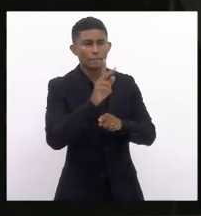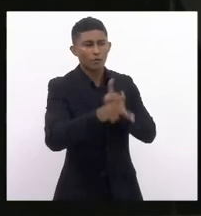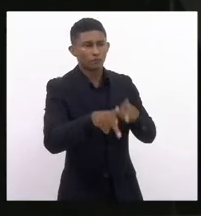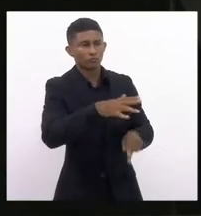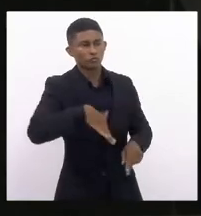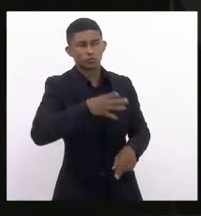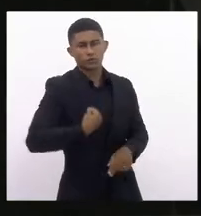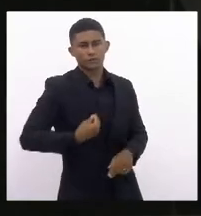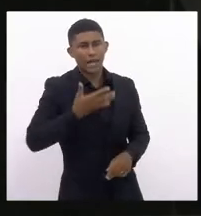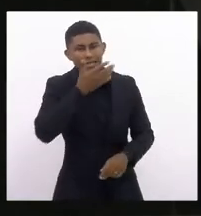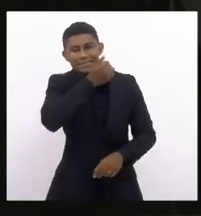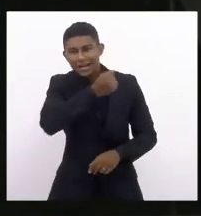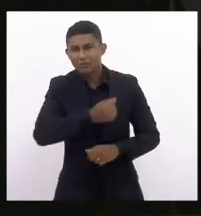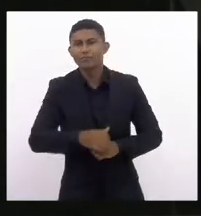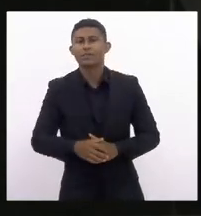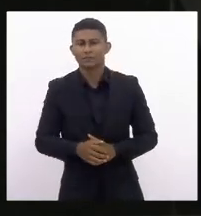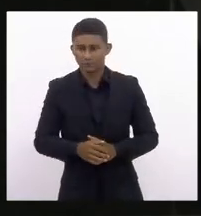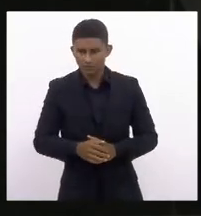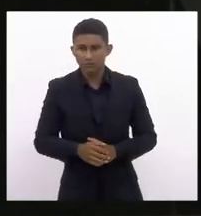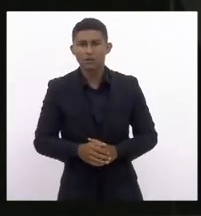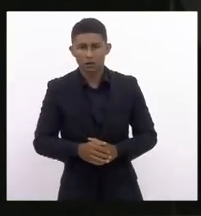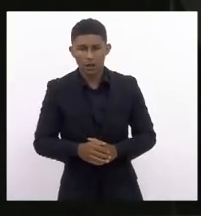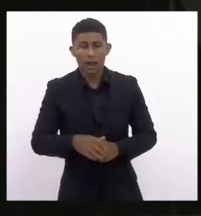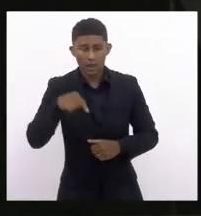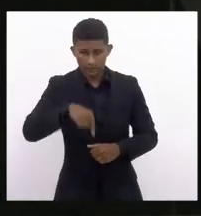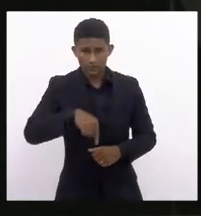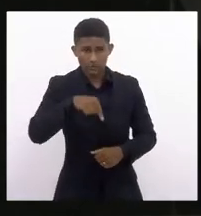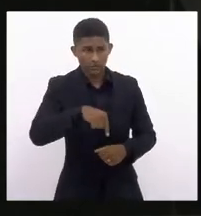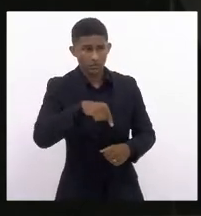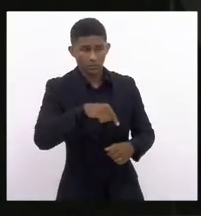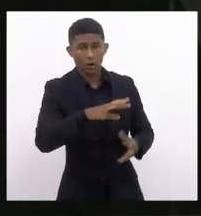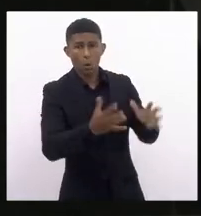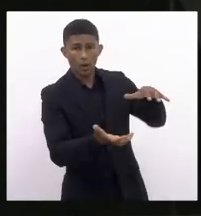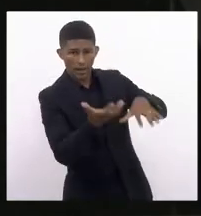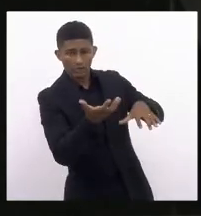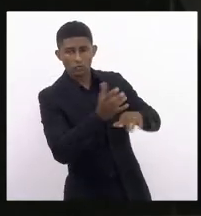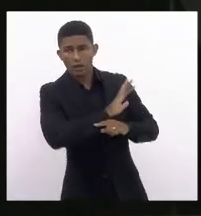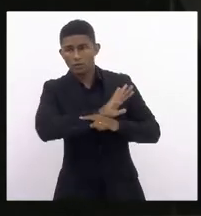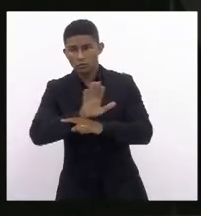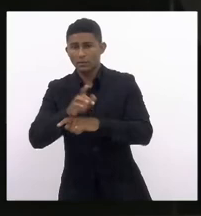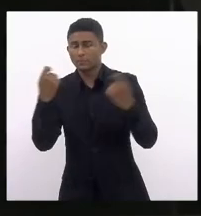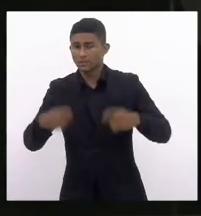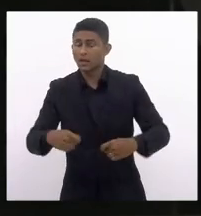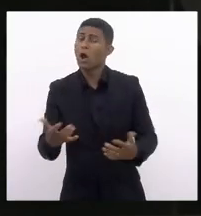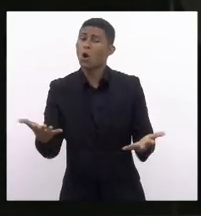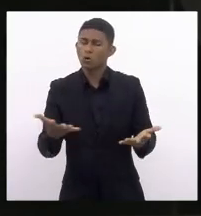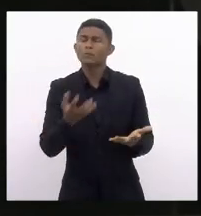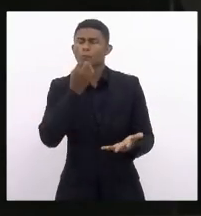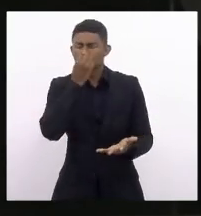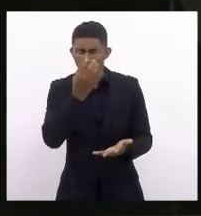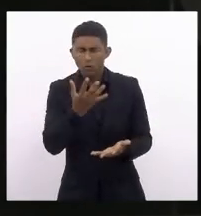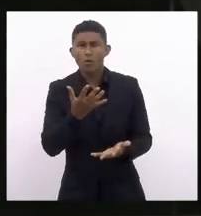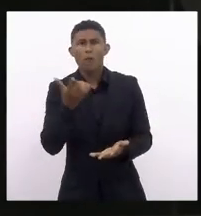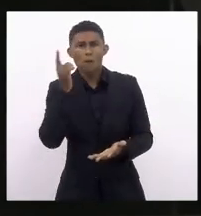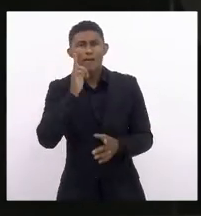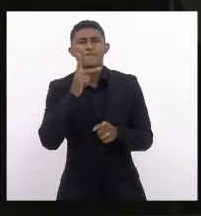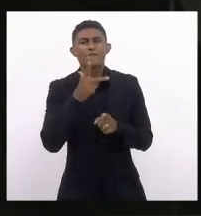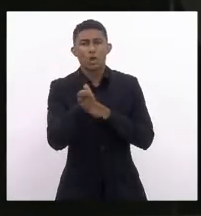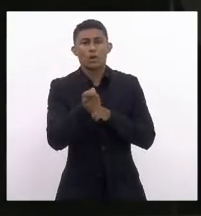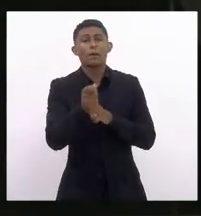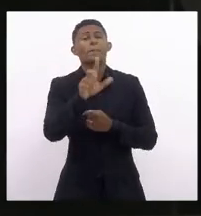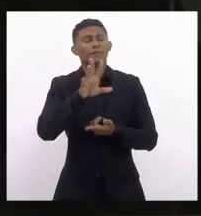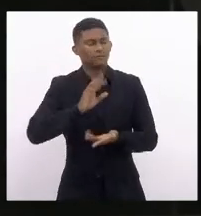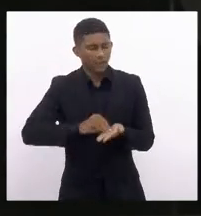esse reconhecimento pelo Congresso Nacional e que hoje foi uma vitória, mas que a